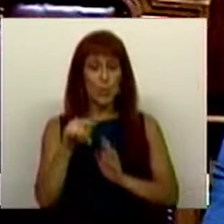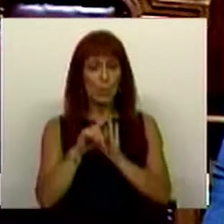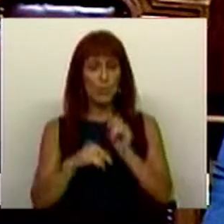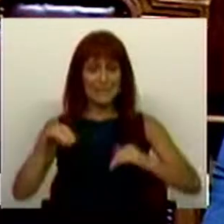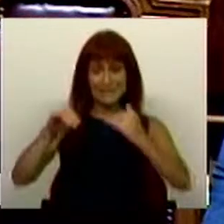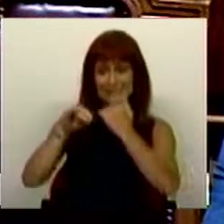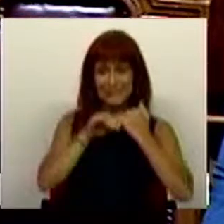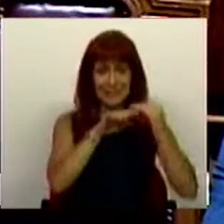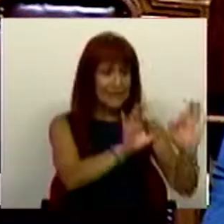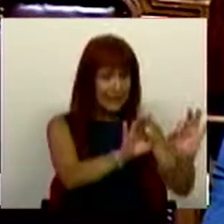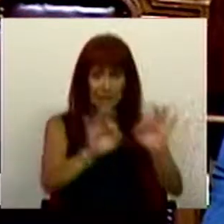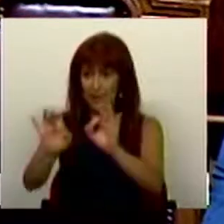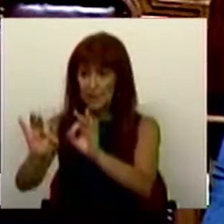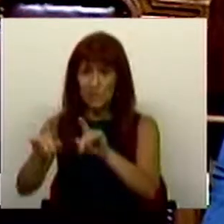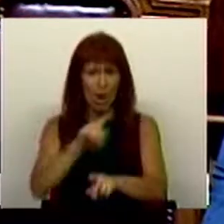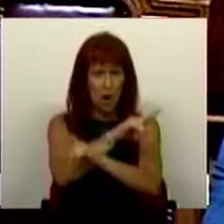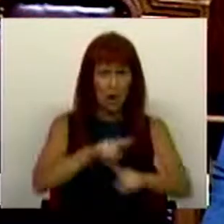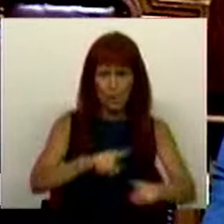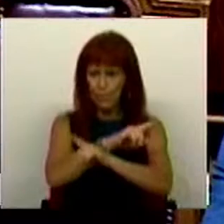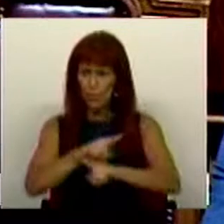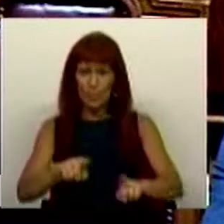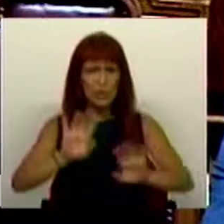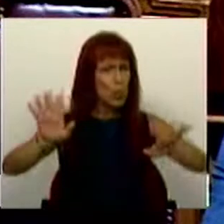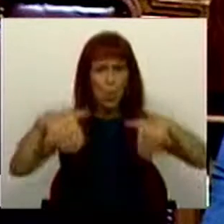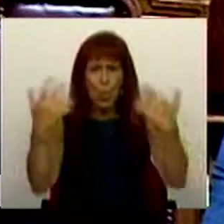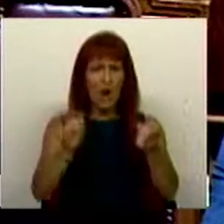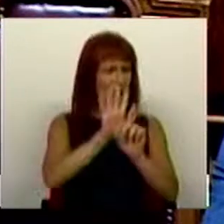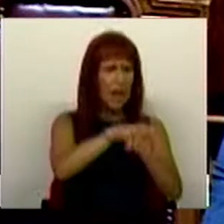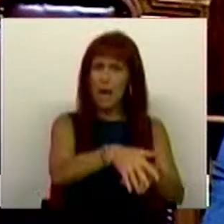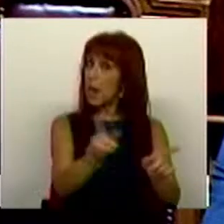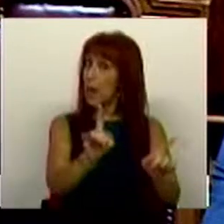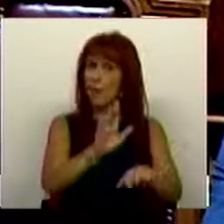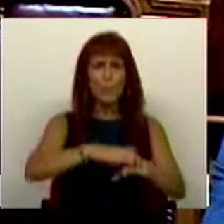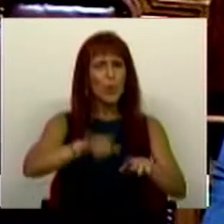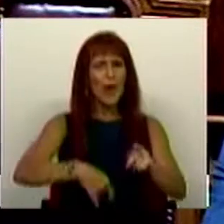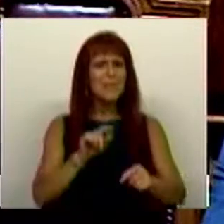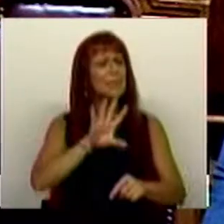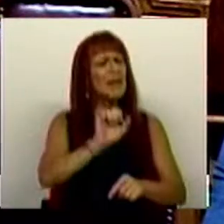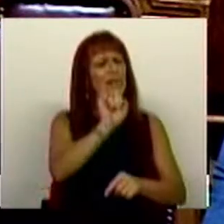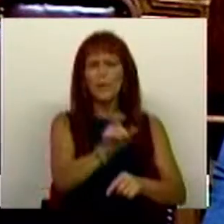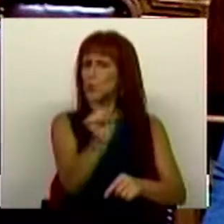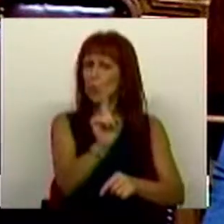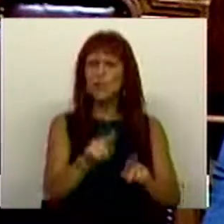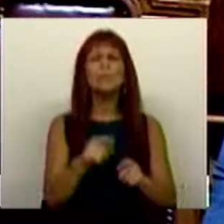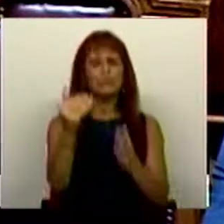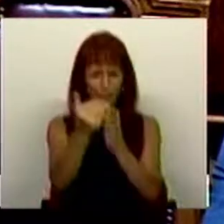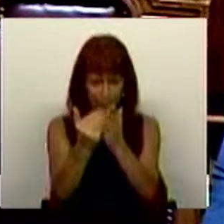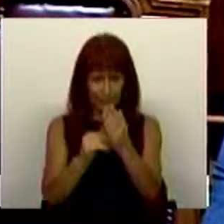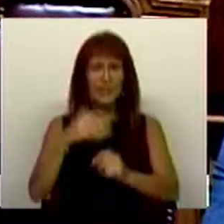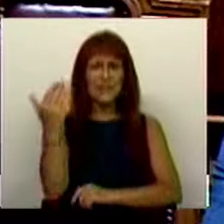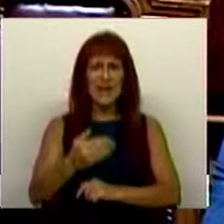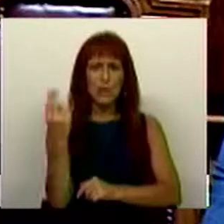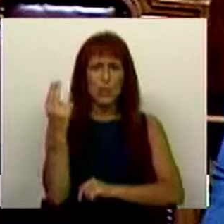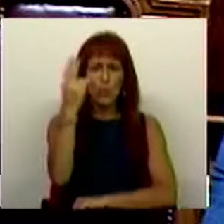princípio da igualdade de tratamento e a proibição de qualquer discriminação em razão da nacionalidade estão consagrados no direito